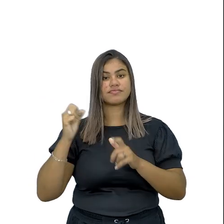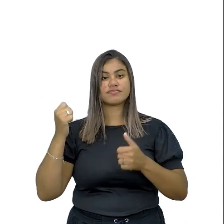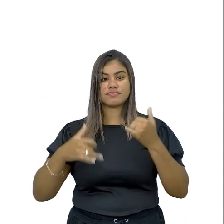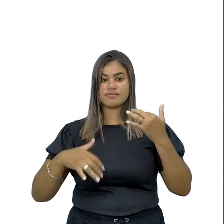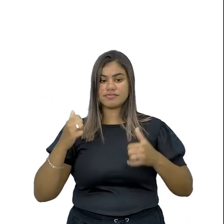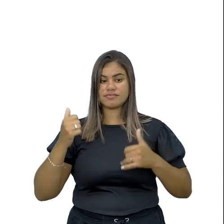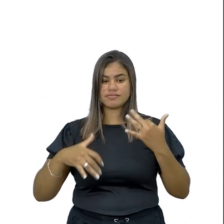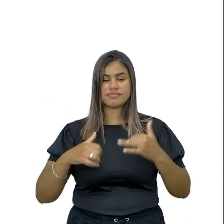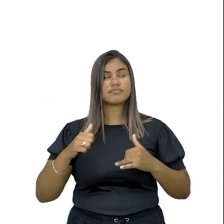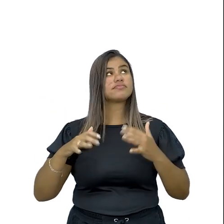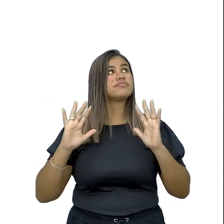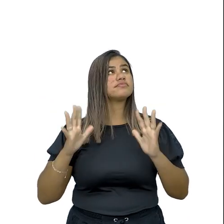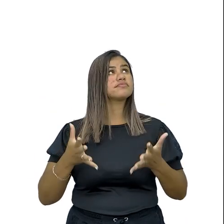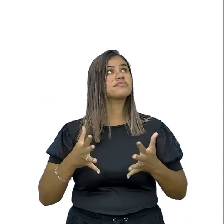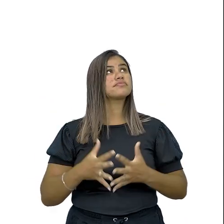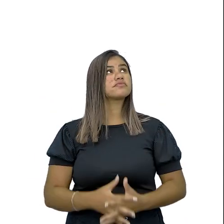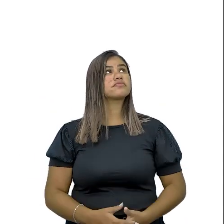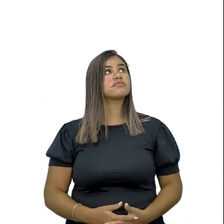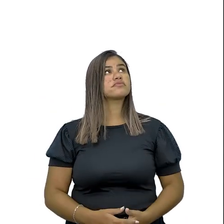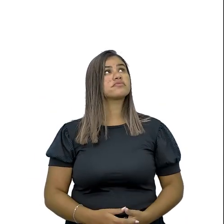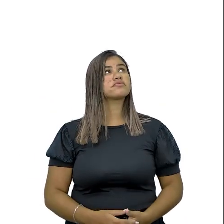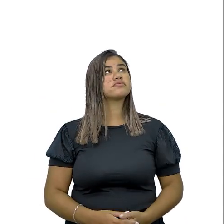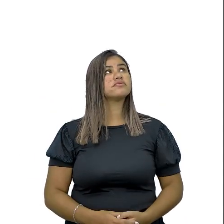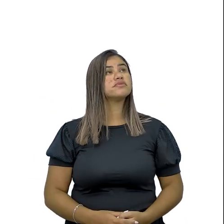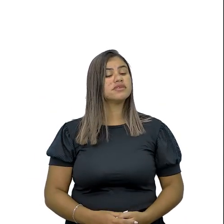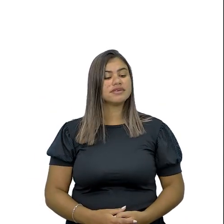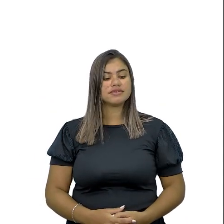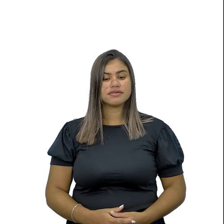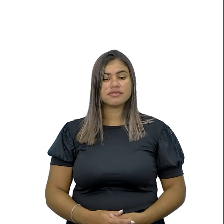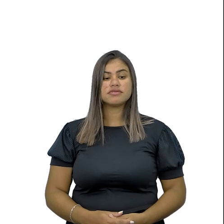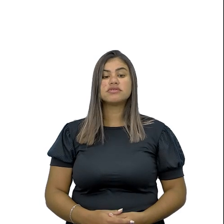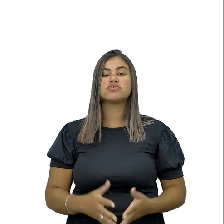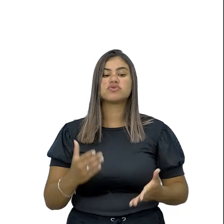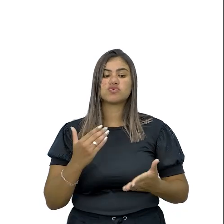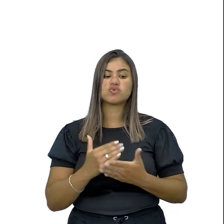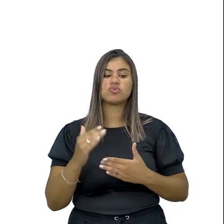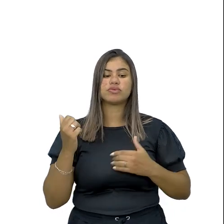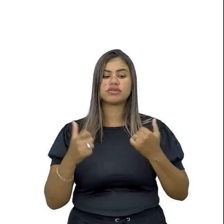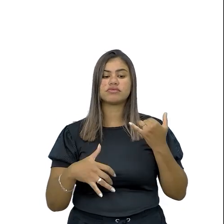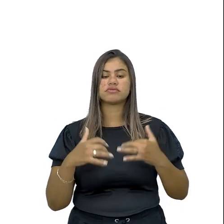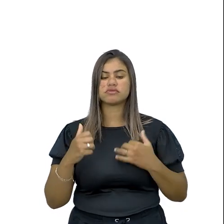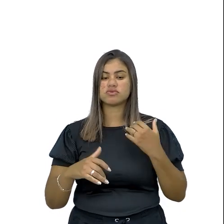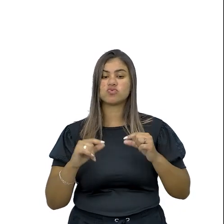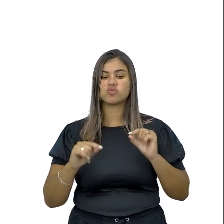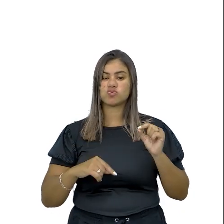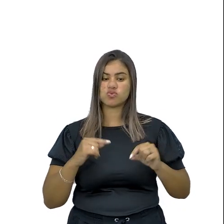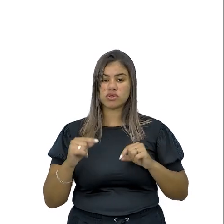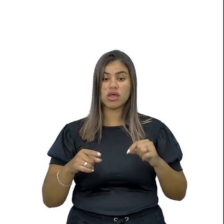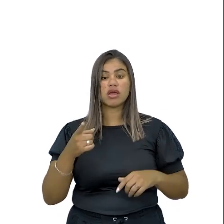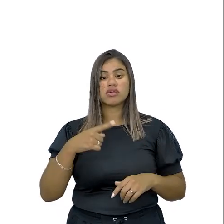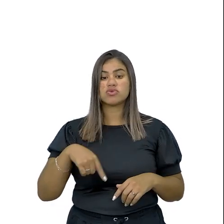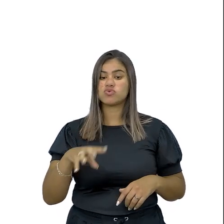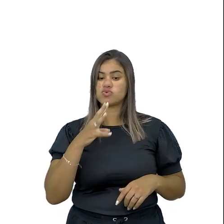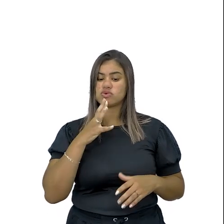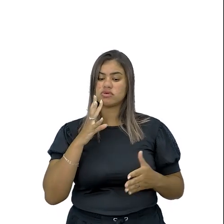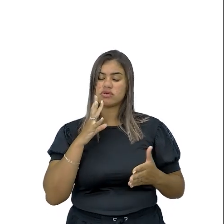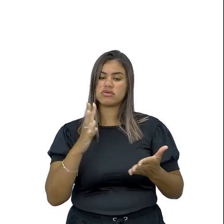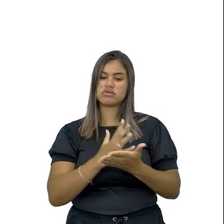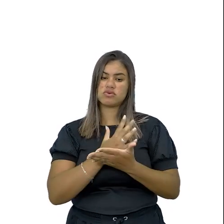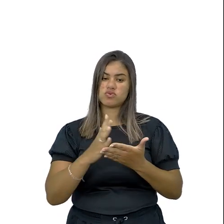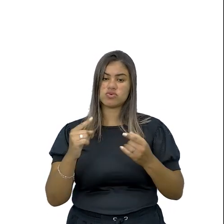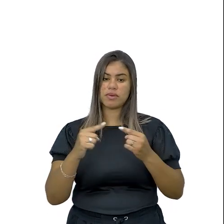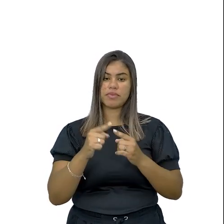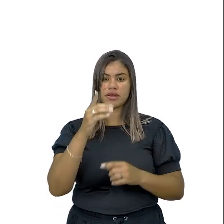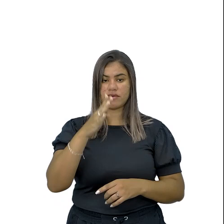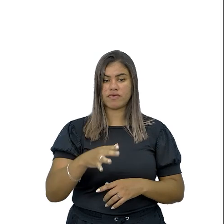Então, ele começa essa atividade dizendo o seguinte: já conhecemos alguns produtos notáveis, tanto na forma fatorada